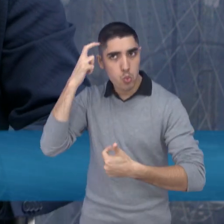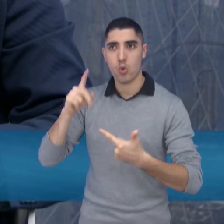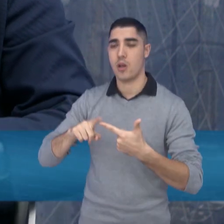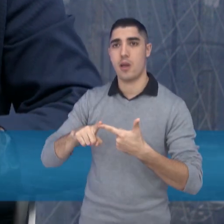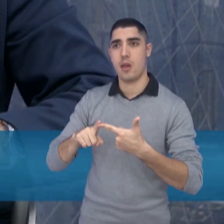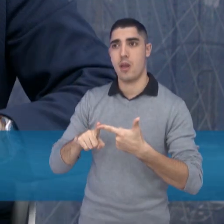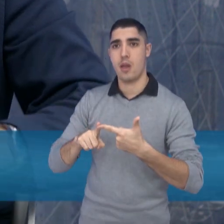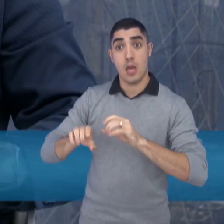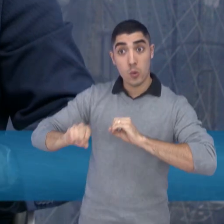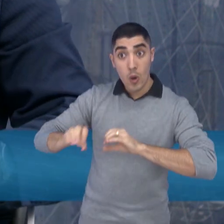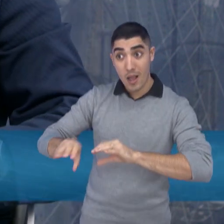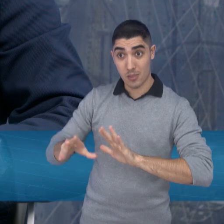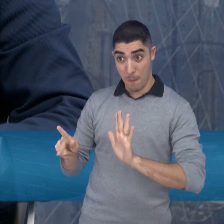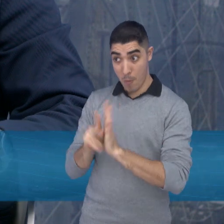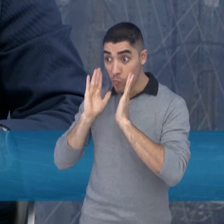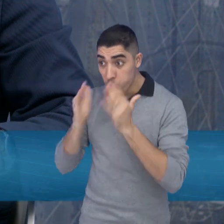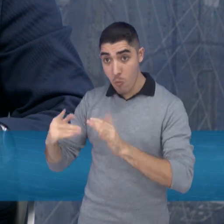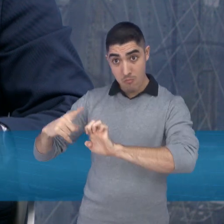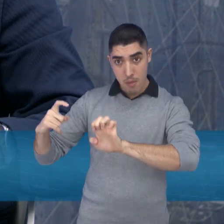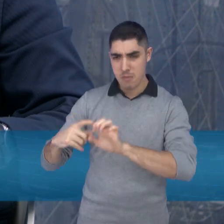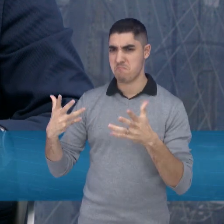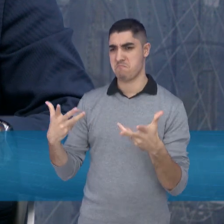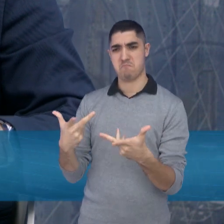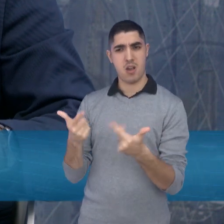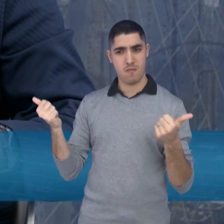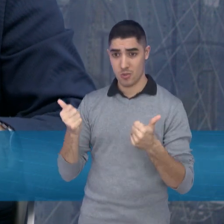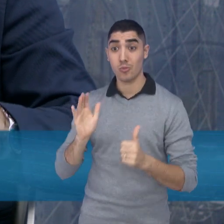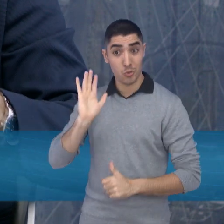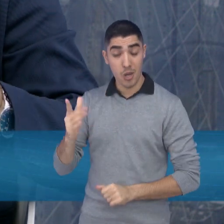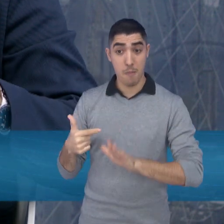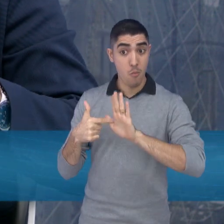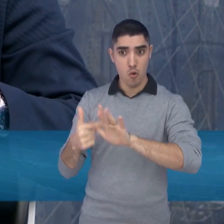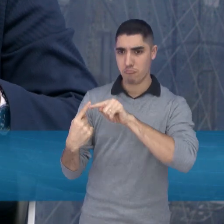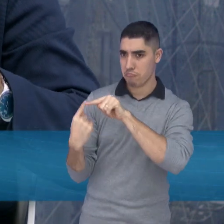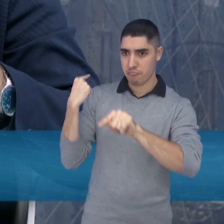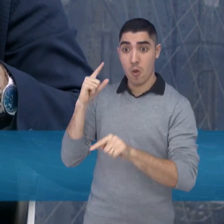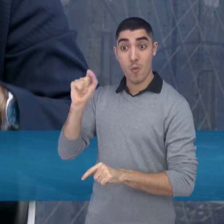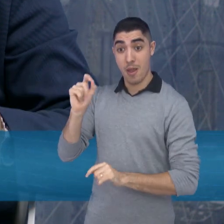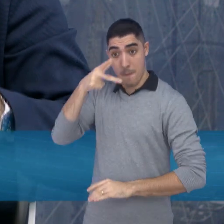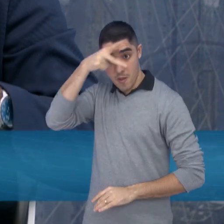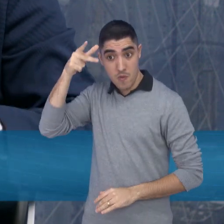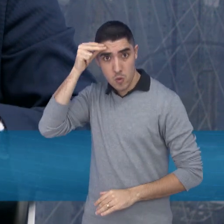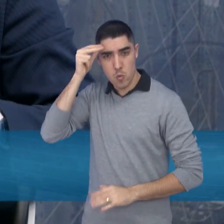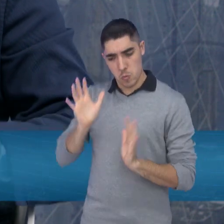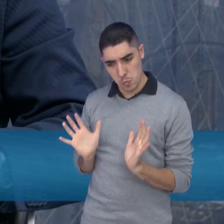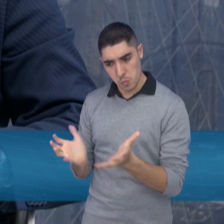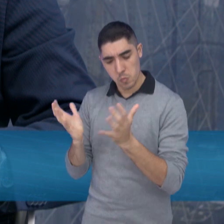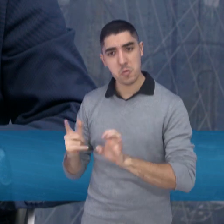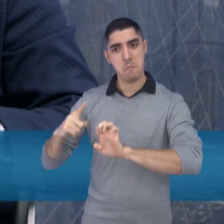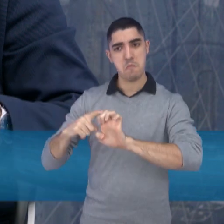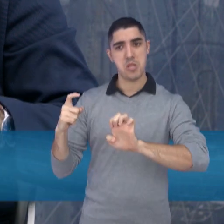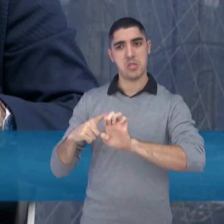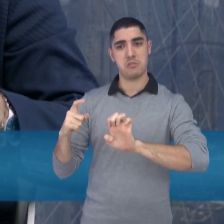é assim, fantástico. Recentemente foi premiada e reconhecida como prefeitura empreendedora na categoria do fomento à educação